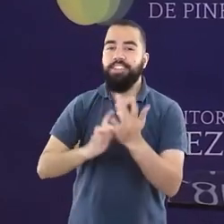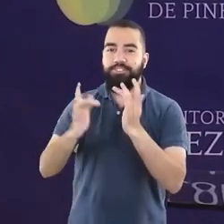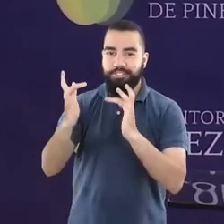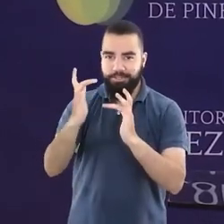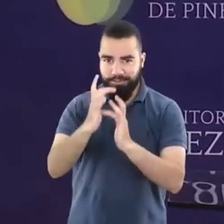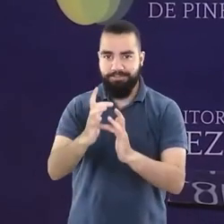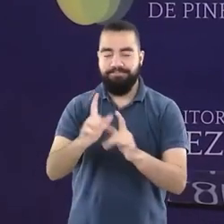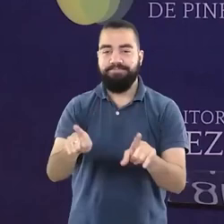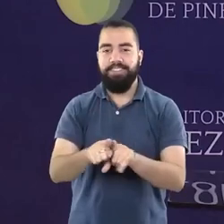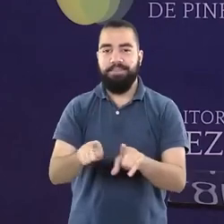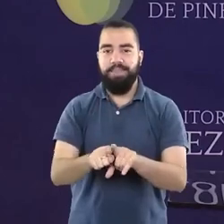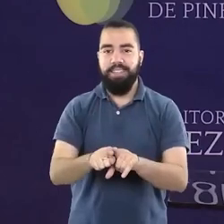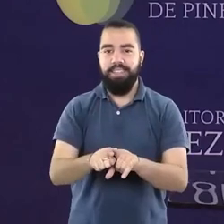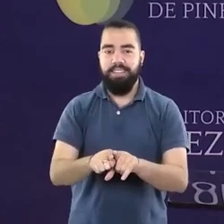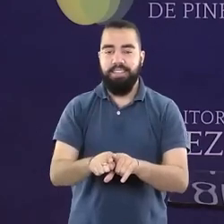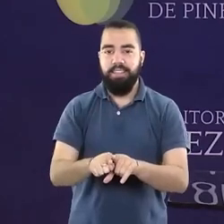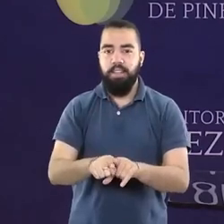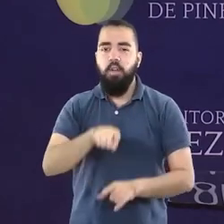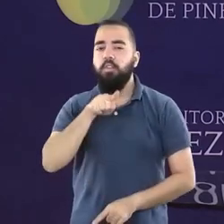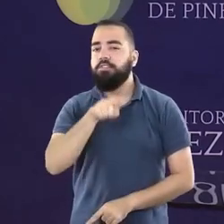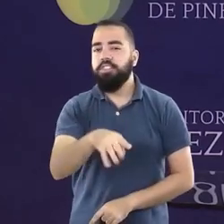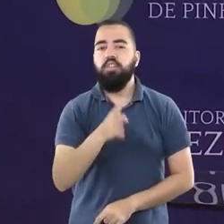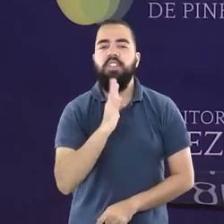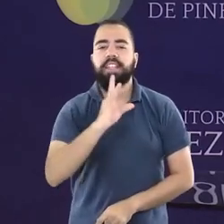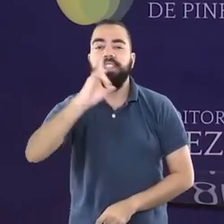enviaste. Quanto você conhece a Deus?